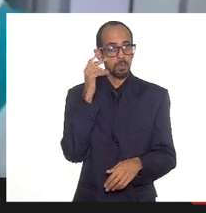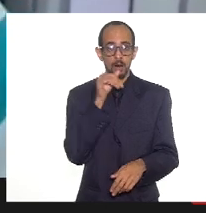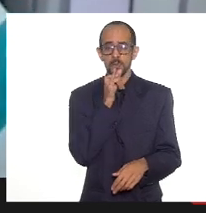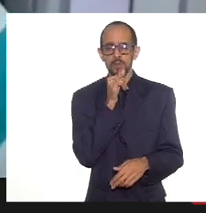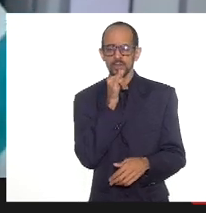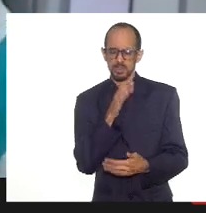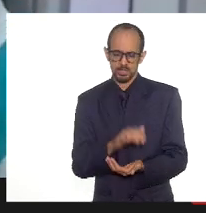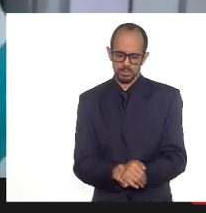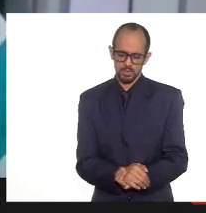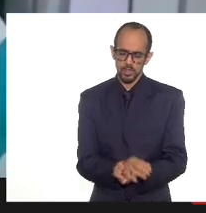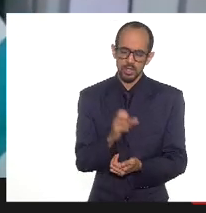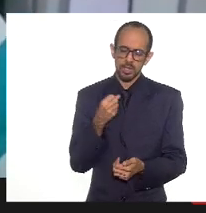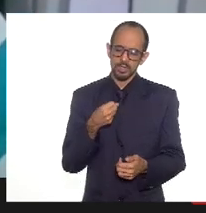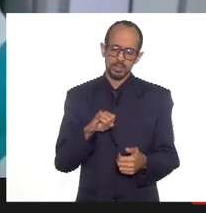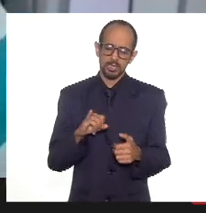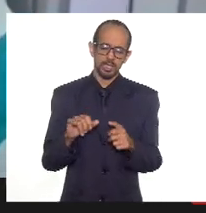movimentação